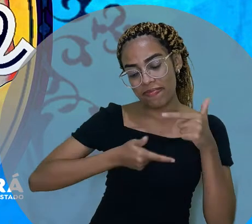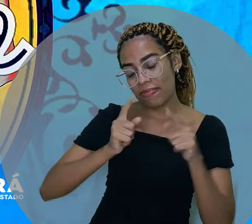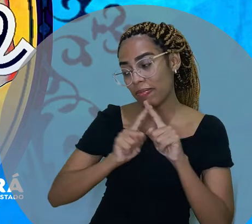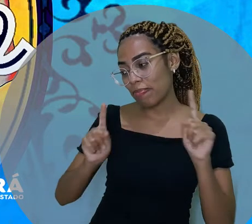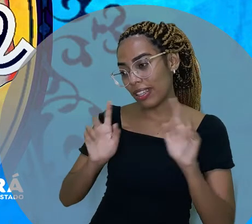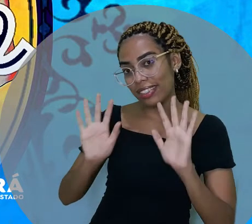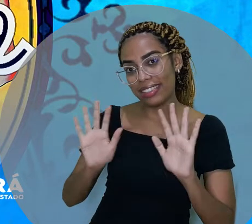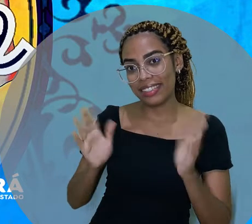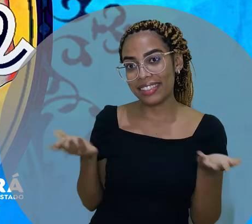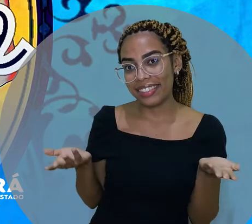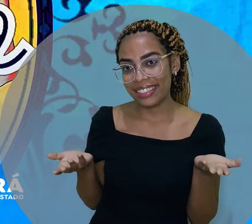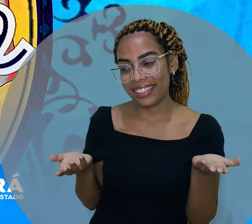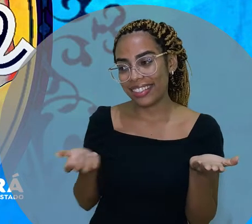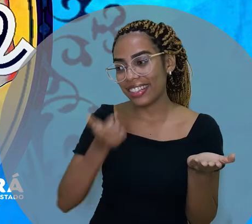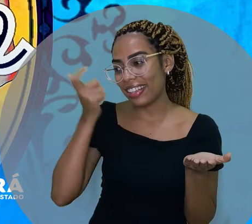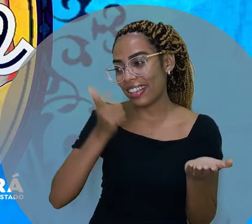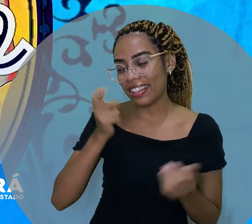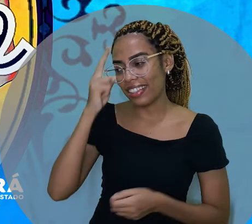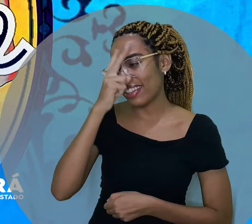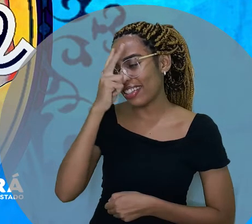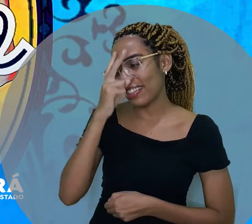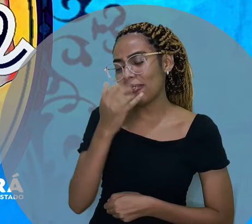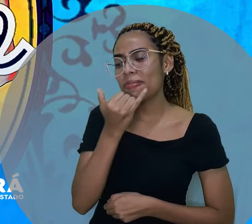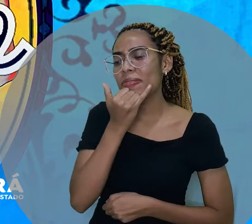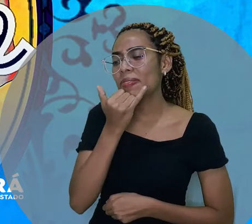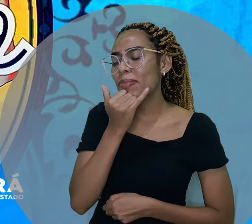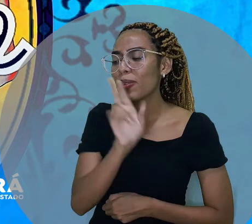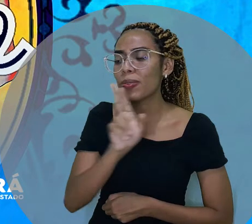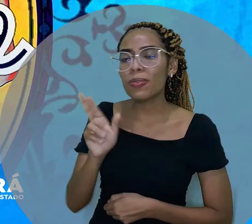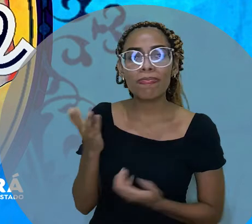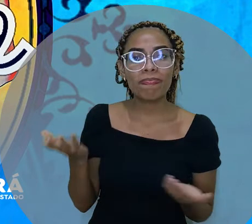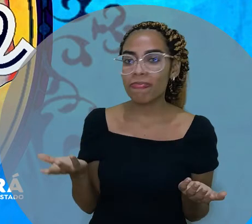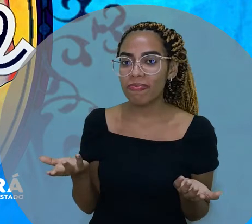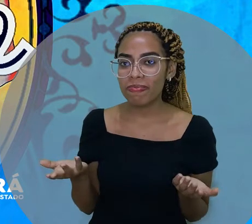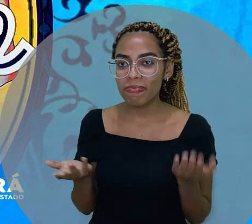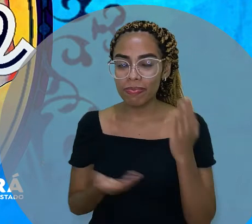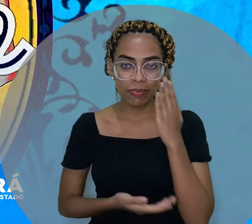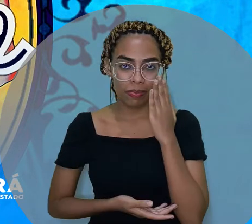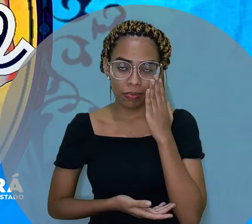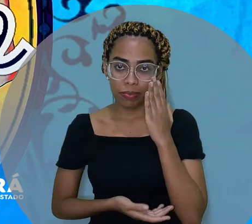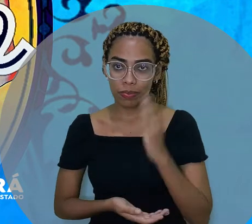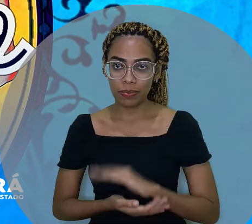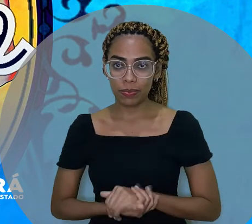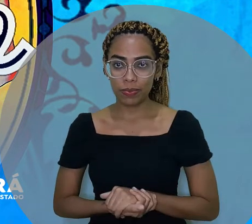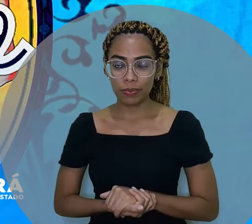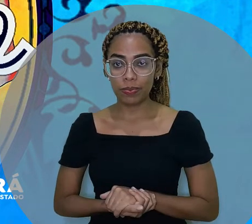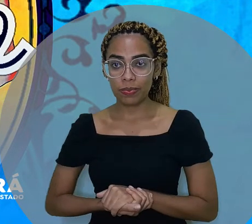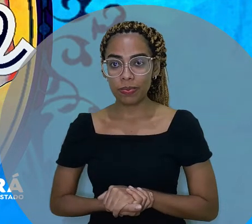telefone. Imagine, fiz apenas o meu trabalho. Mas... eu também não sei seu